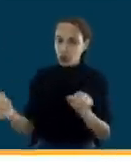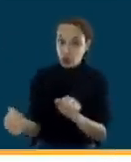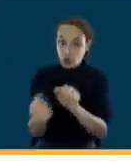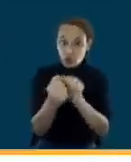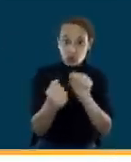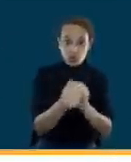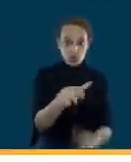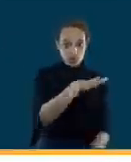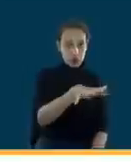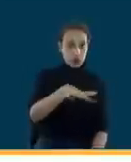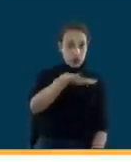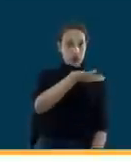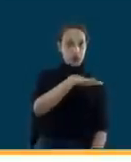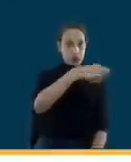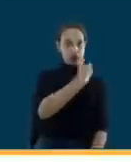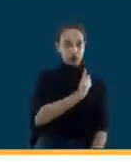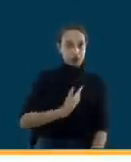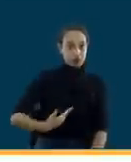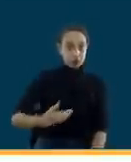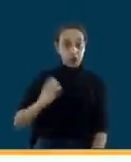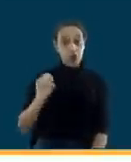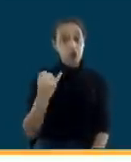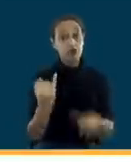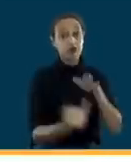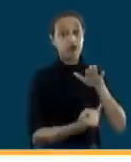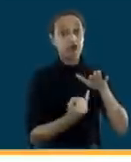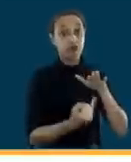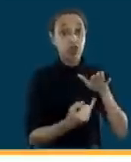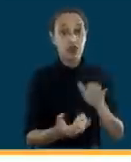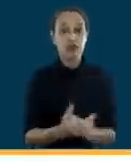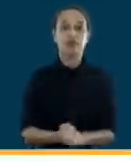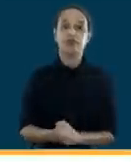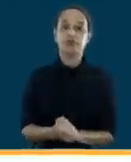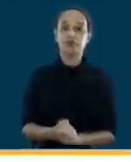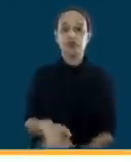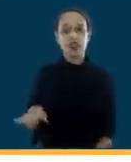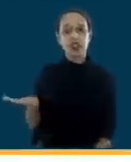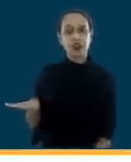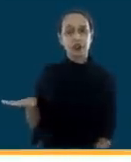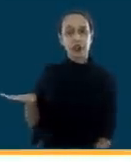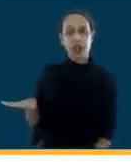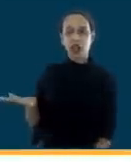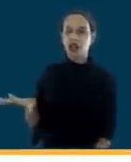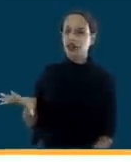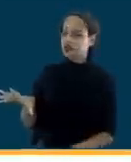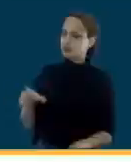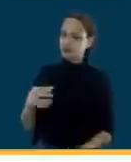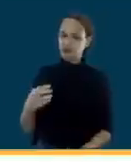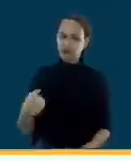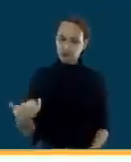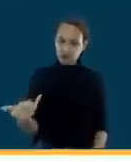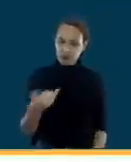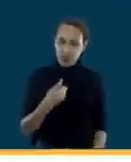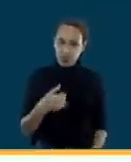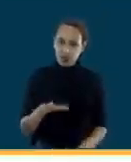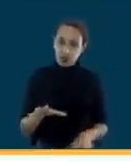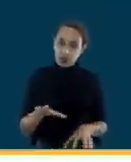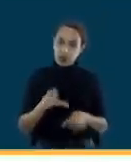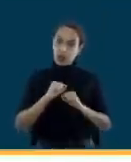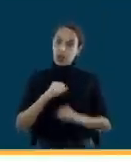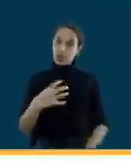e informal. A fala de um menino lhe marcou. Seu conceito de cultura